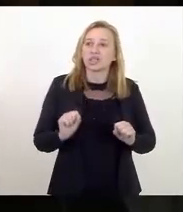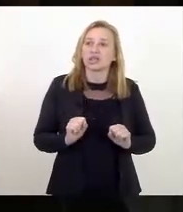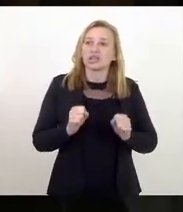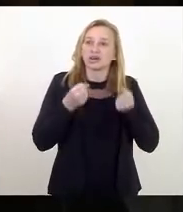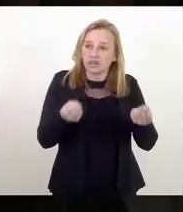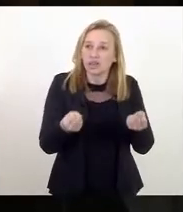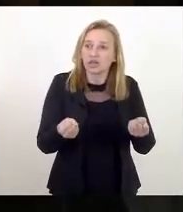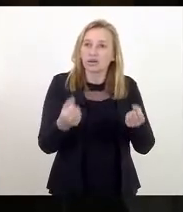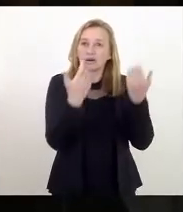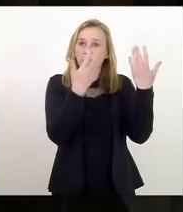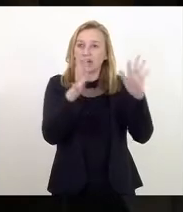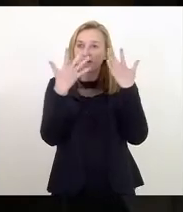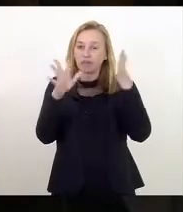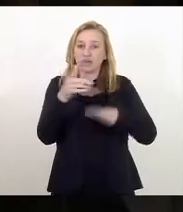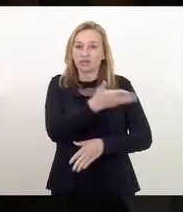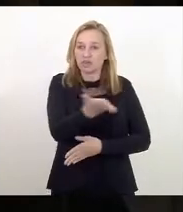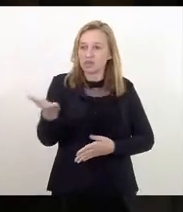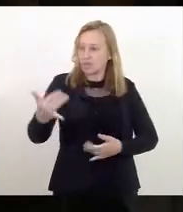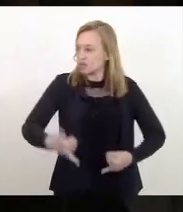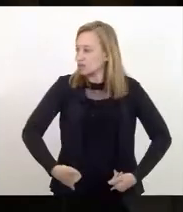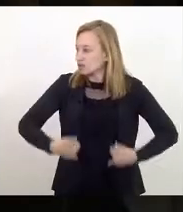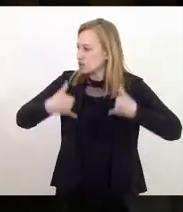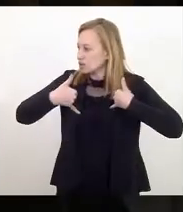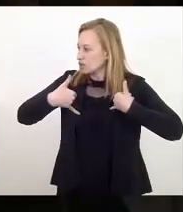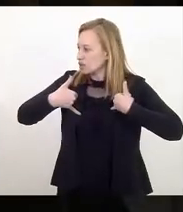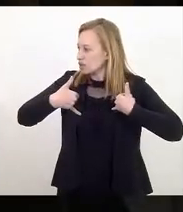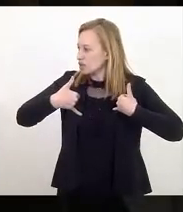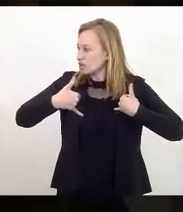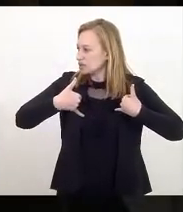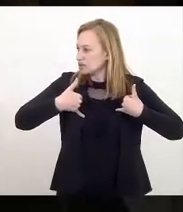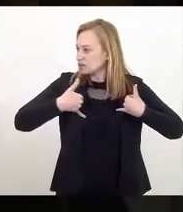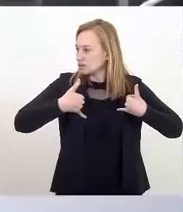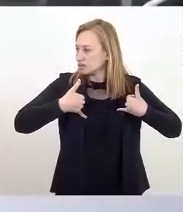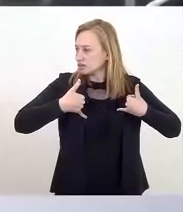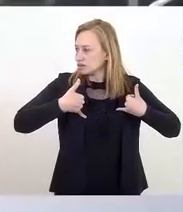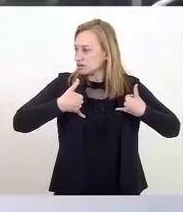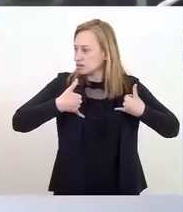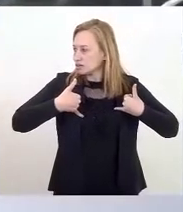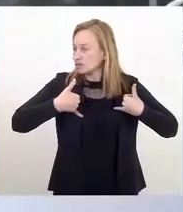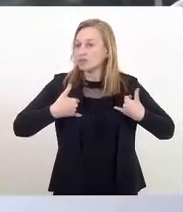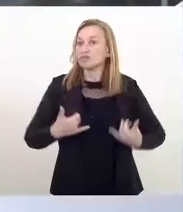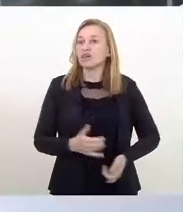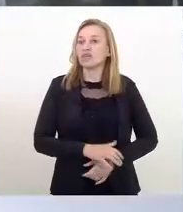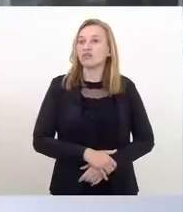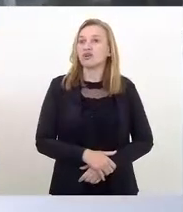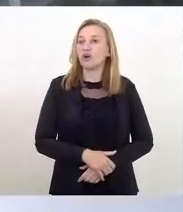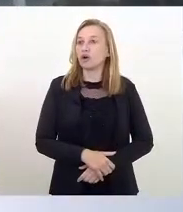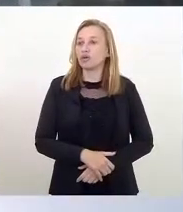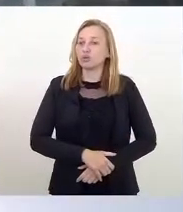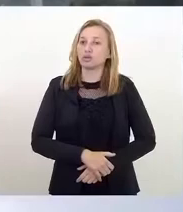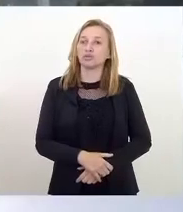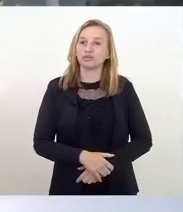vocês são nosso orgulho e hoje se fez um pouquinho da justiça. Parabéns, defensoria.